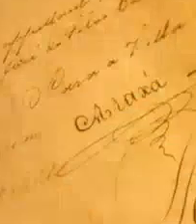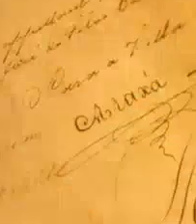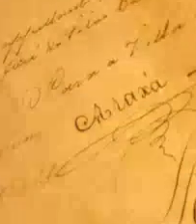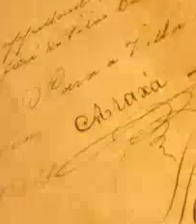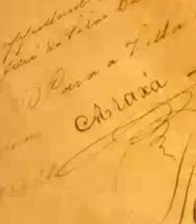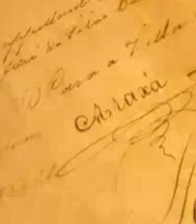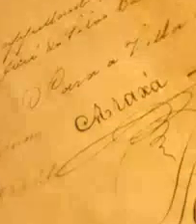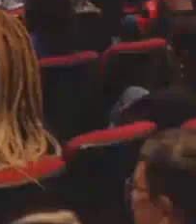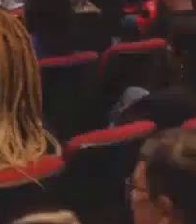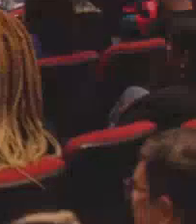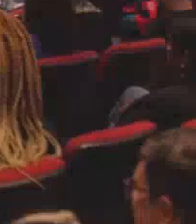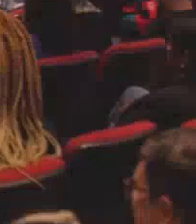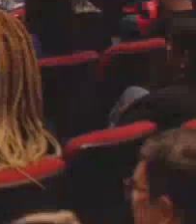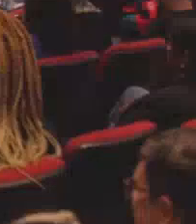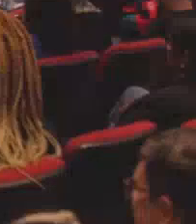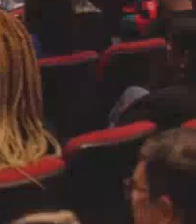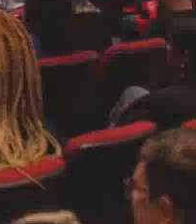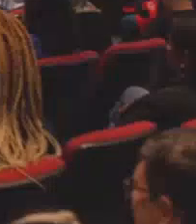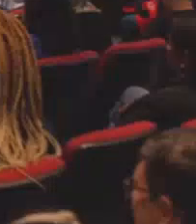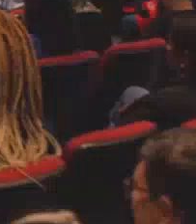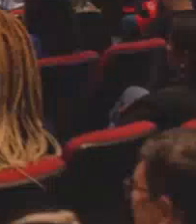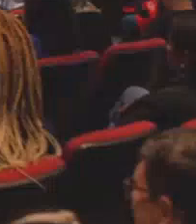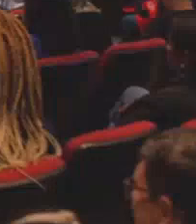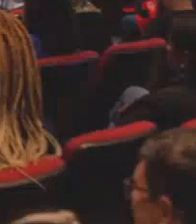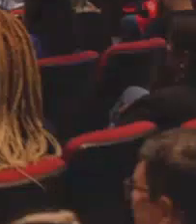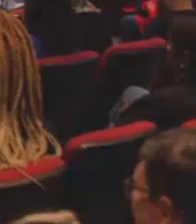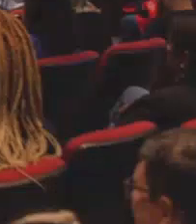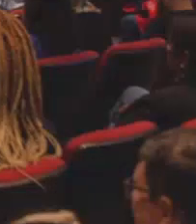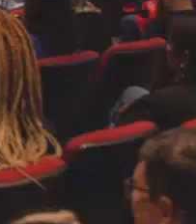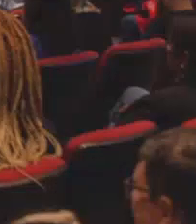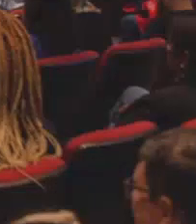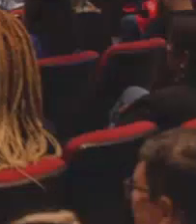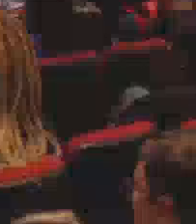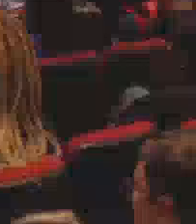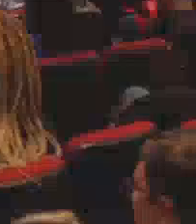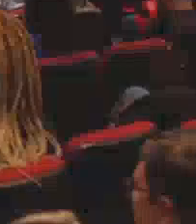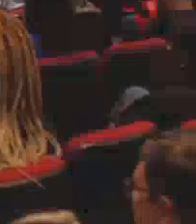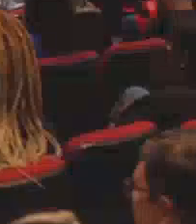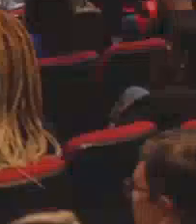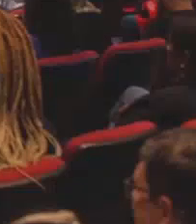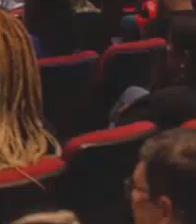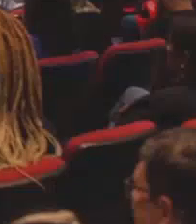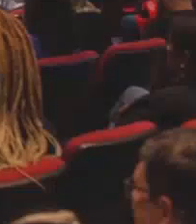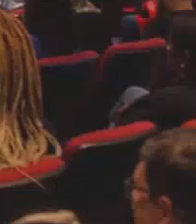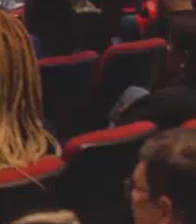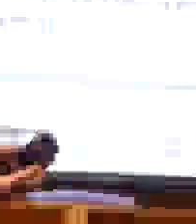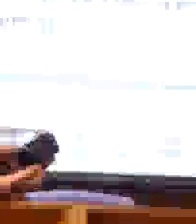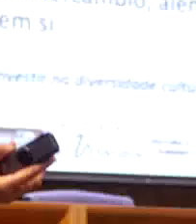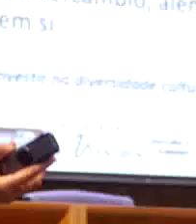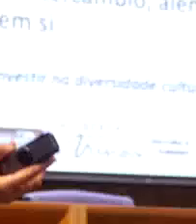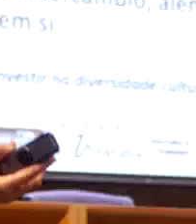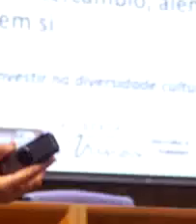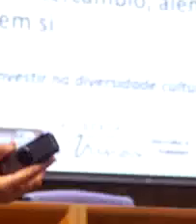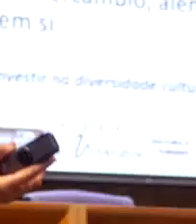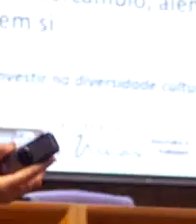porque nós podemos explicar as questões todas, sobretudo a